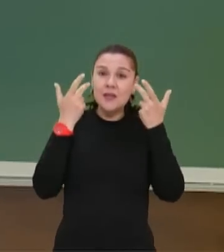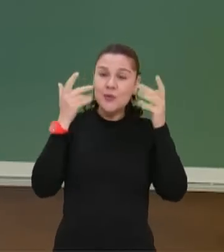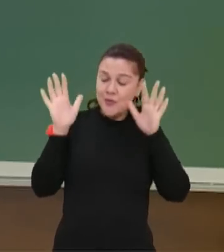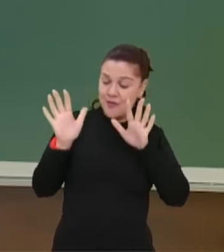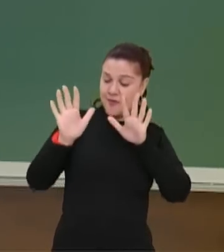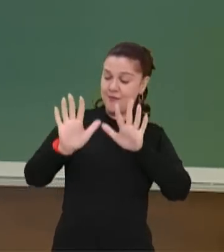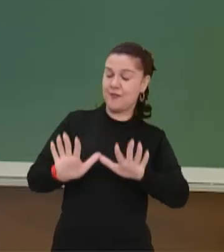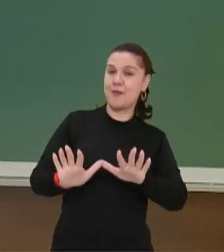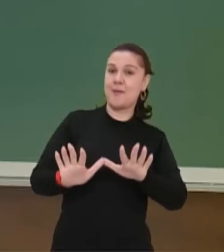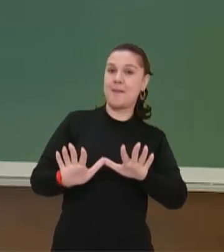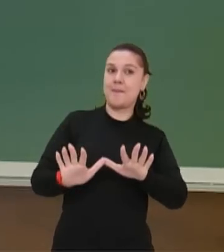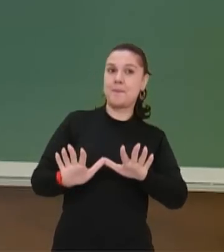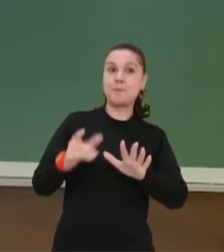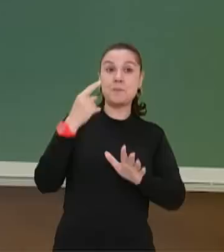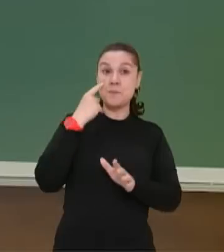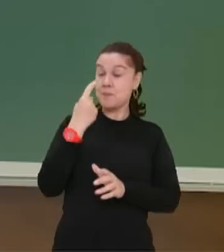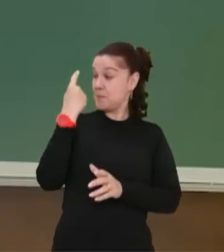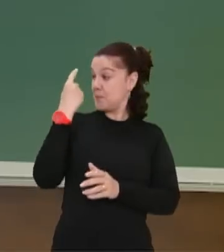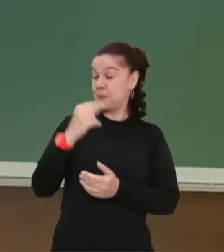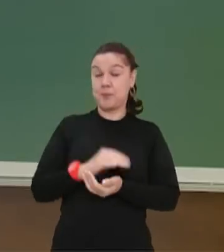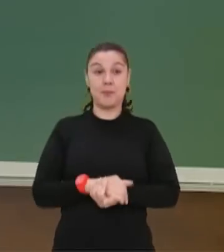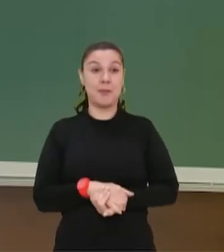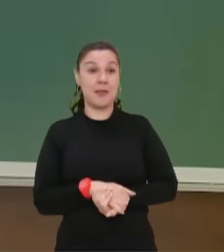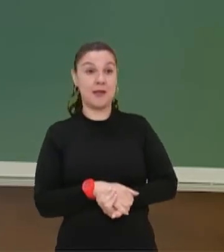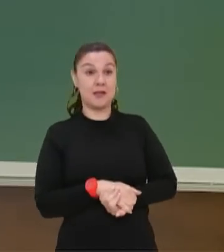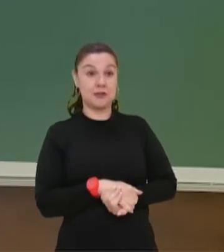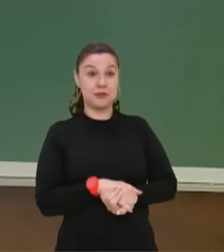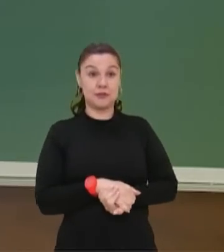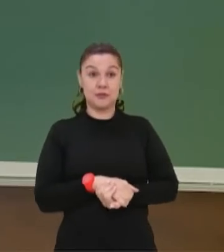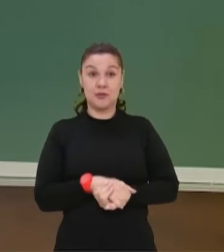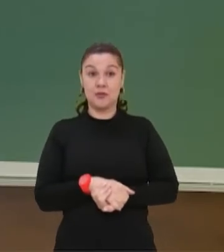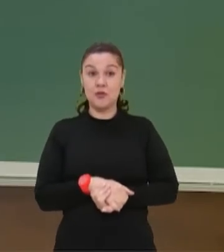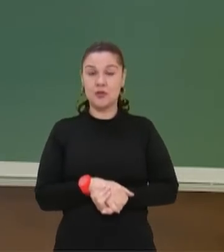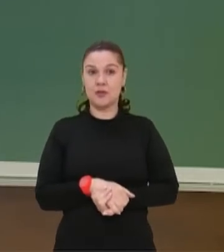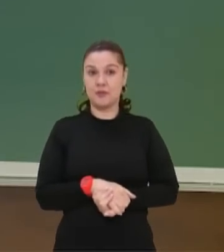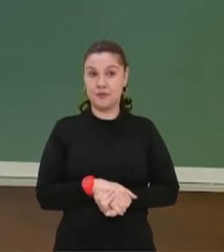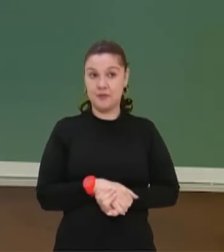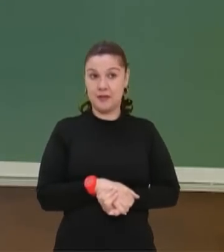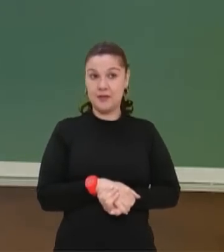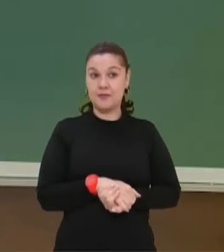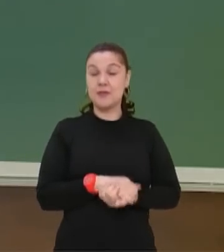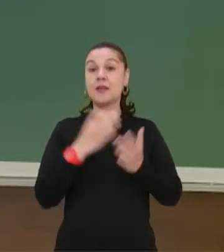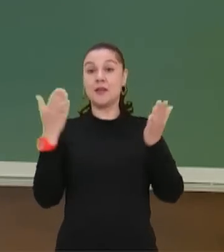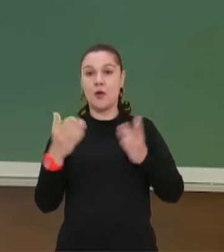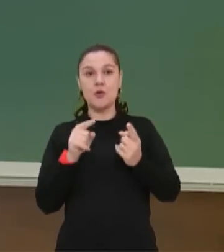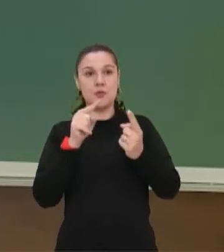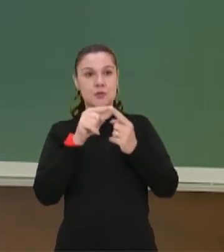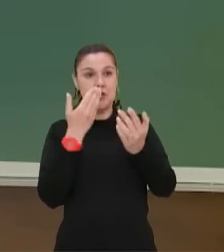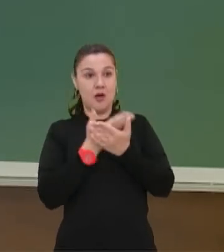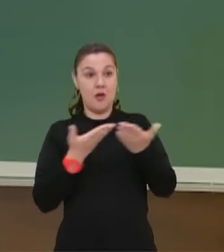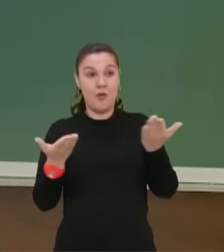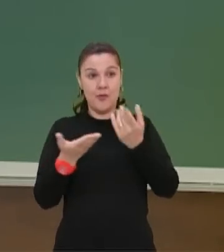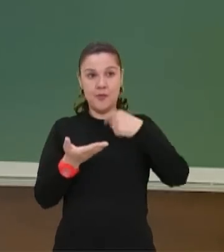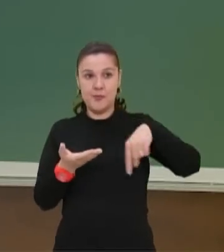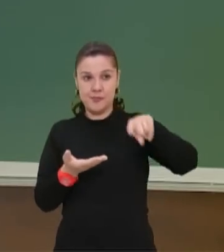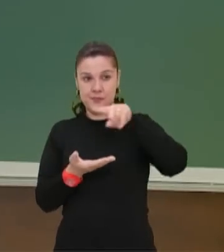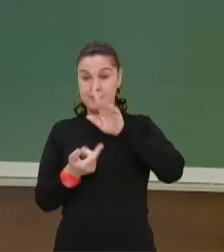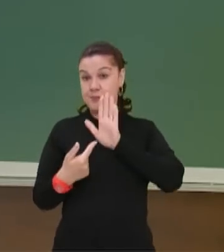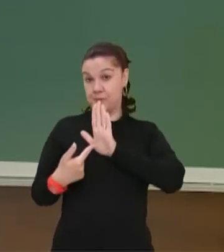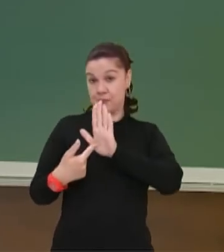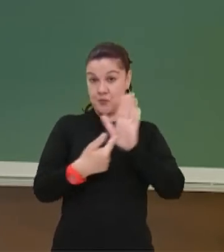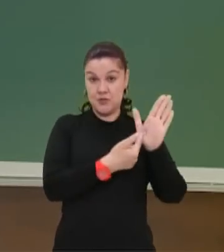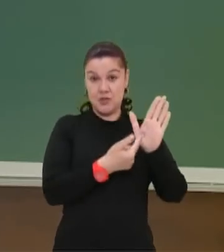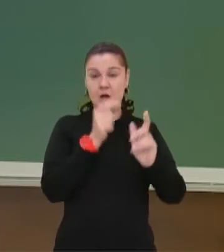foram conservados. Vou mostrar para vocês já. Objetivos da aula de hoje, então, é mostrar para vocês que